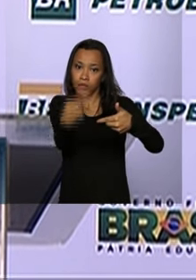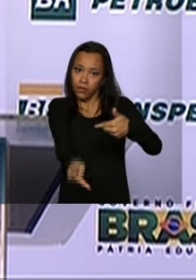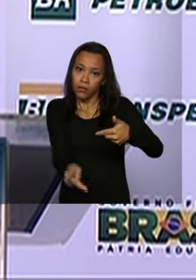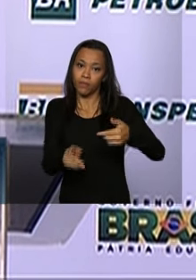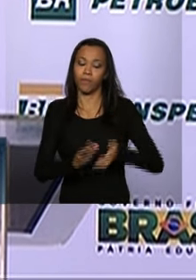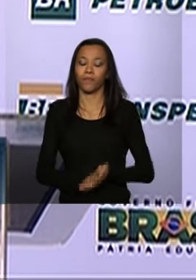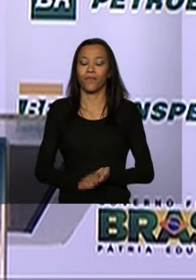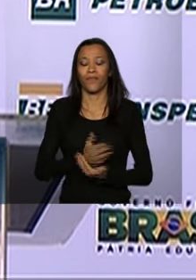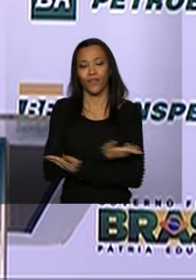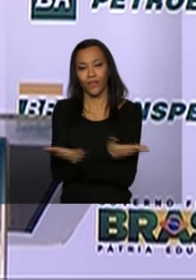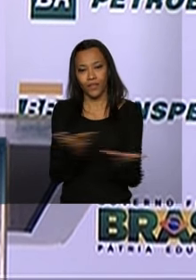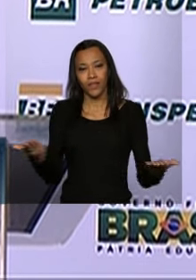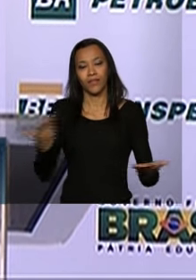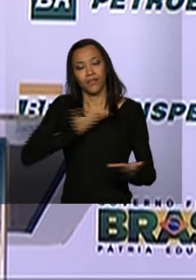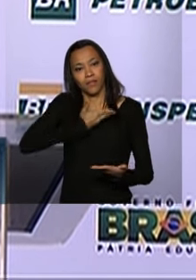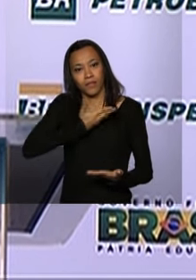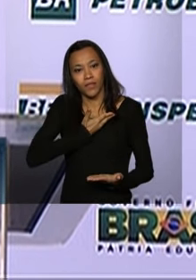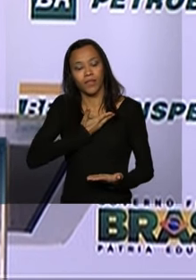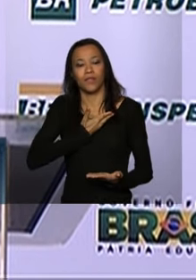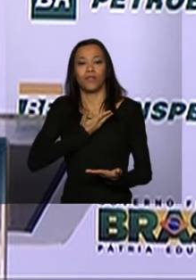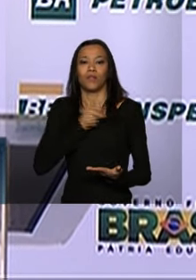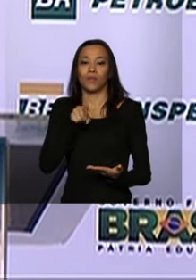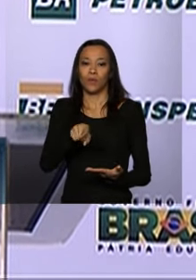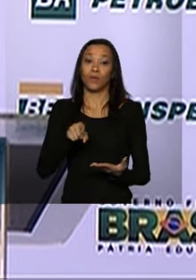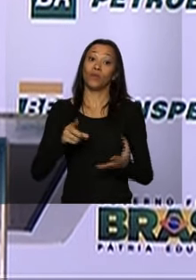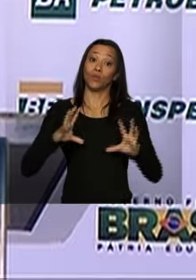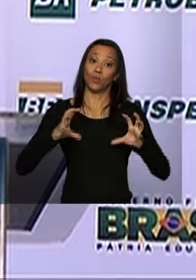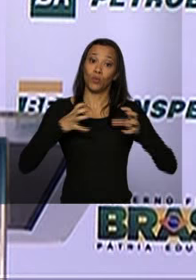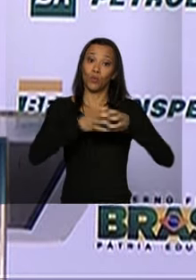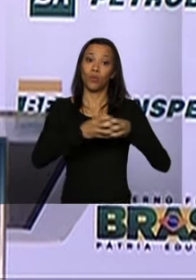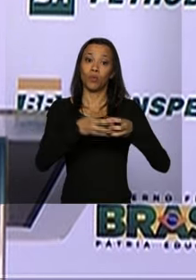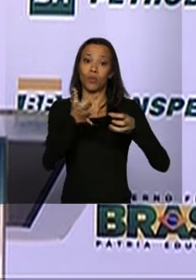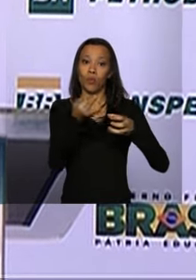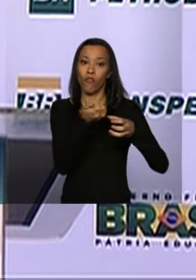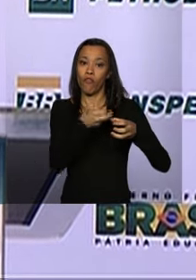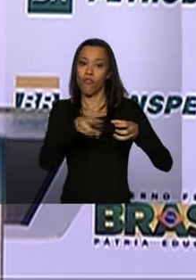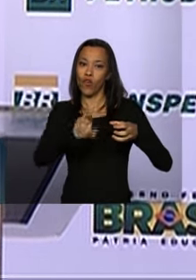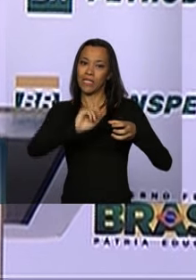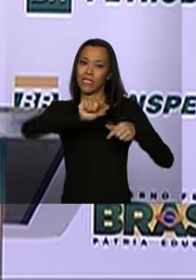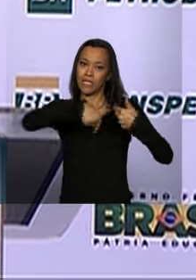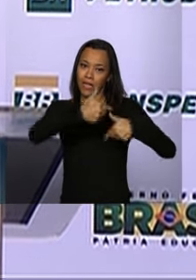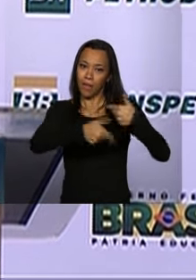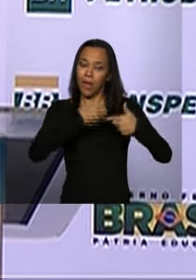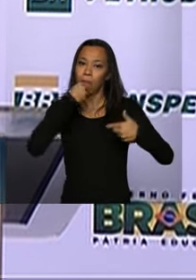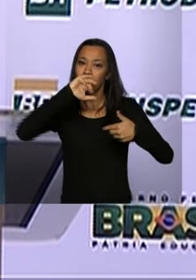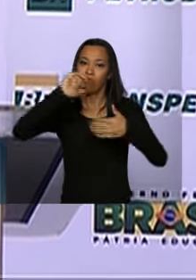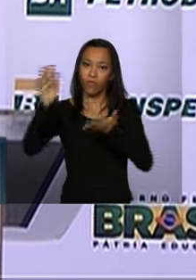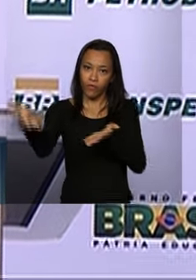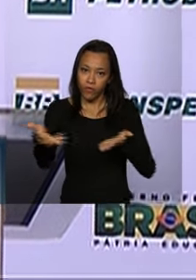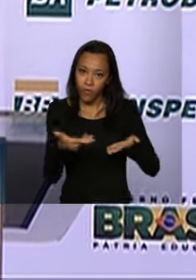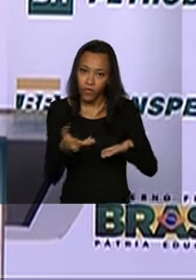Queridos colegas da Força de Trabalho do Estaleiro Atlântico Sul, sejam bem-vindos.